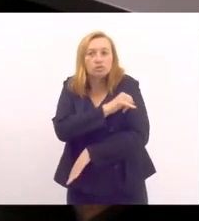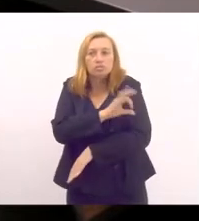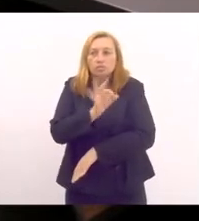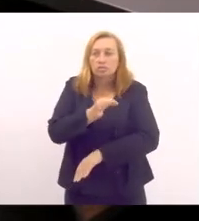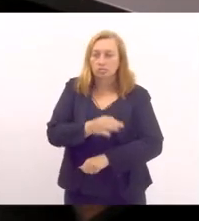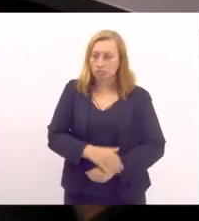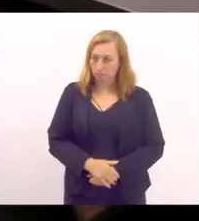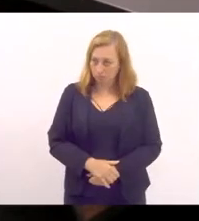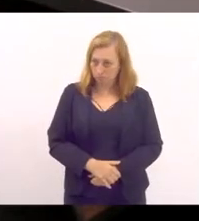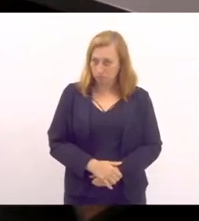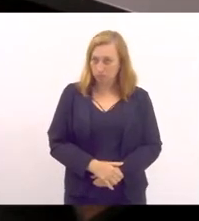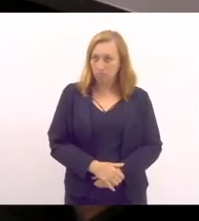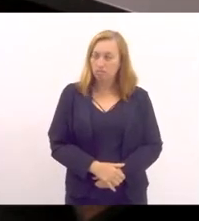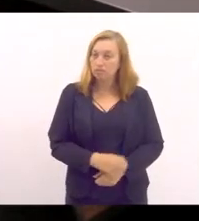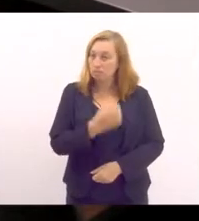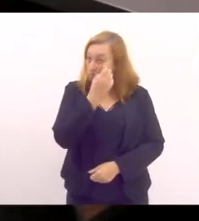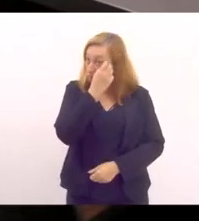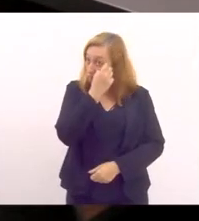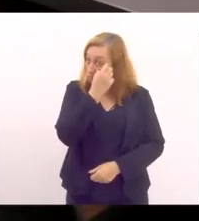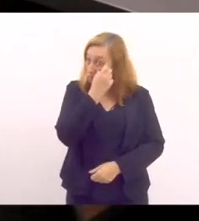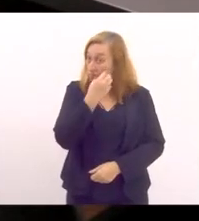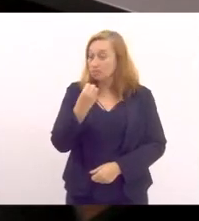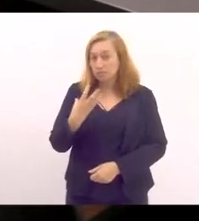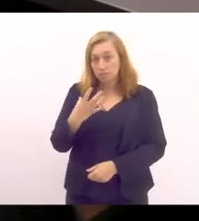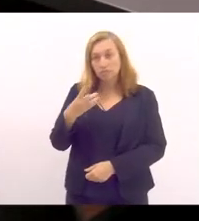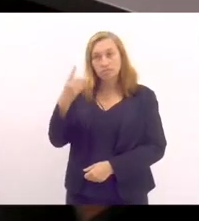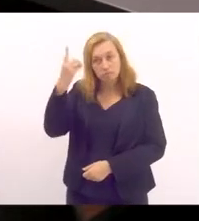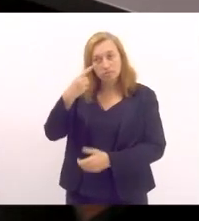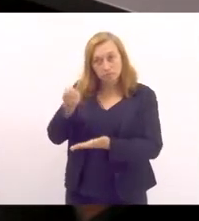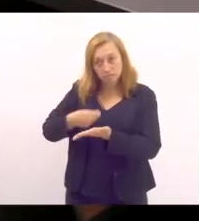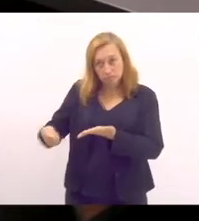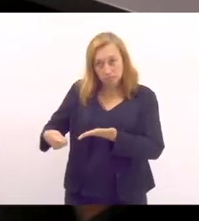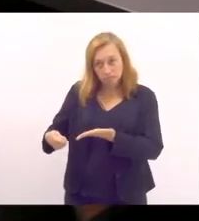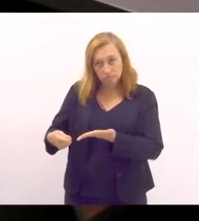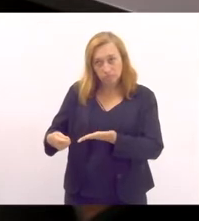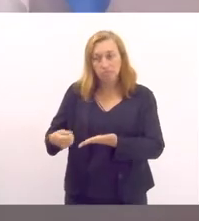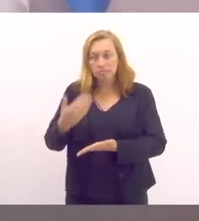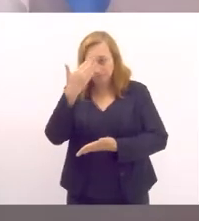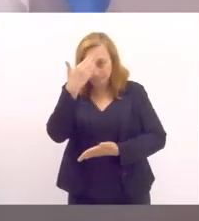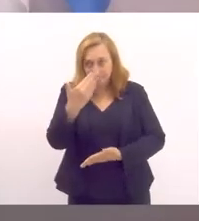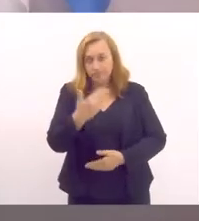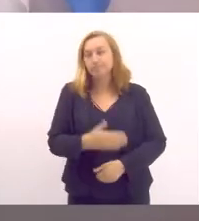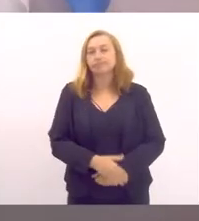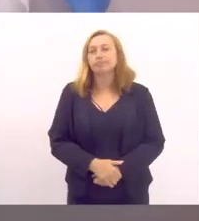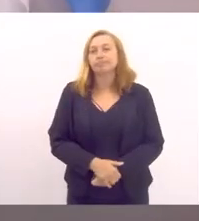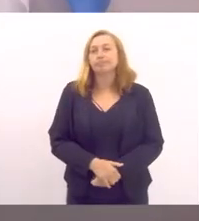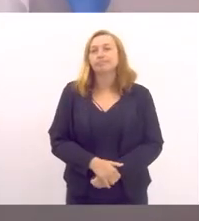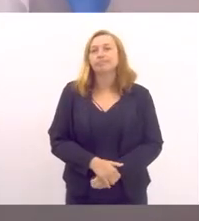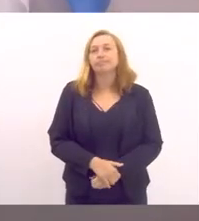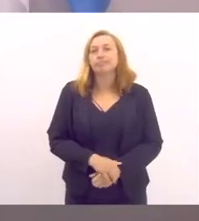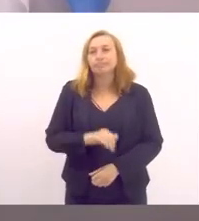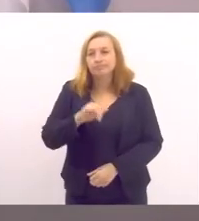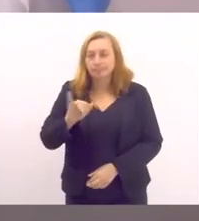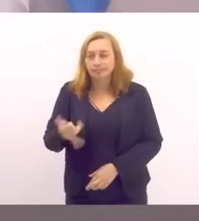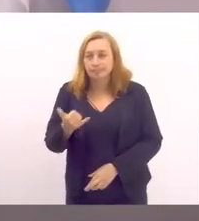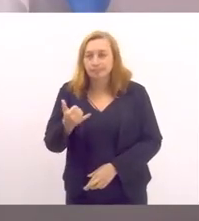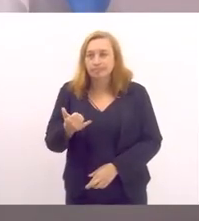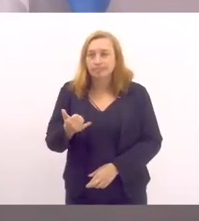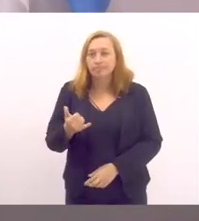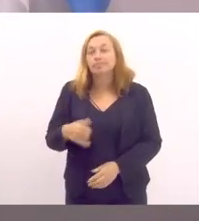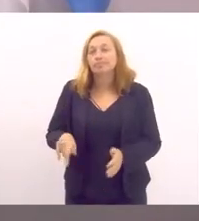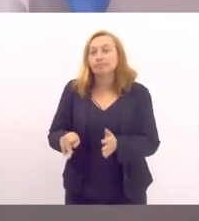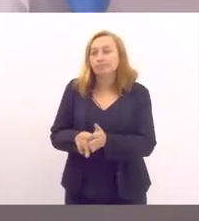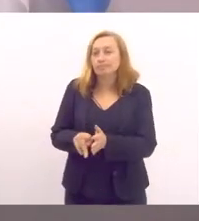íntegra. Tá bom, deputada? Está anotada aí? Está trocando. Obrigada, tá? Aproveitando que a senhora é da minha